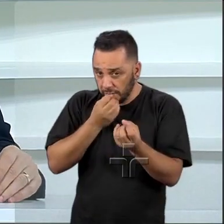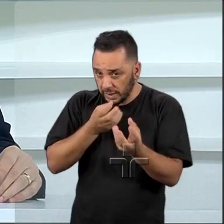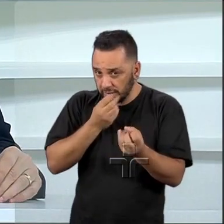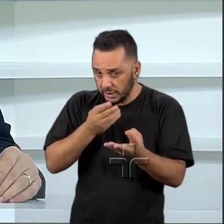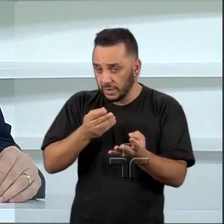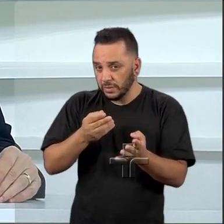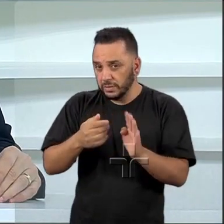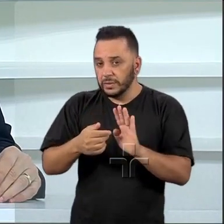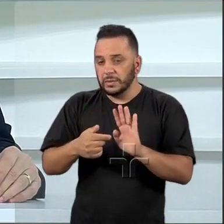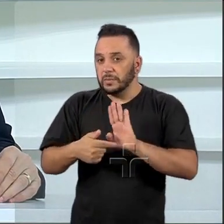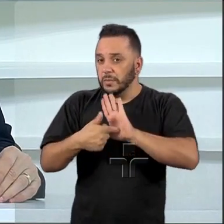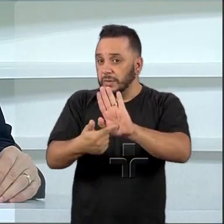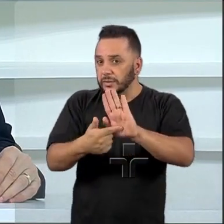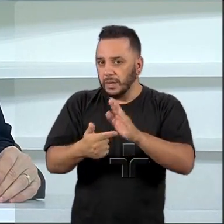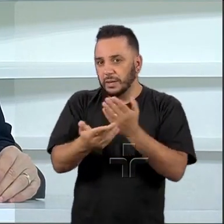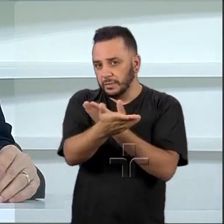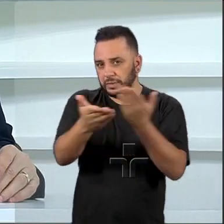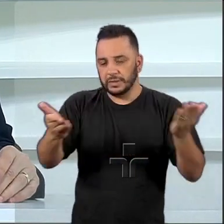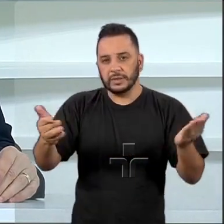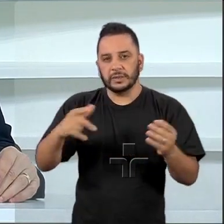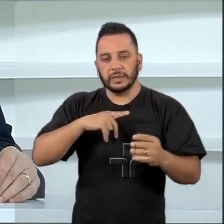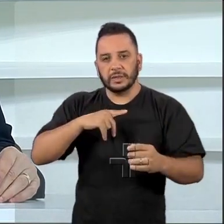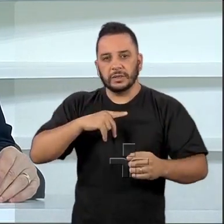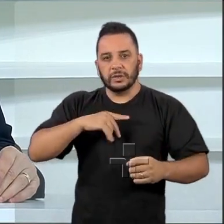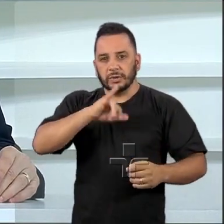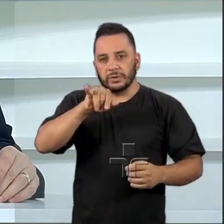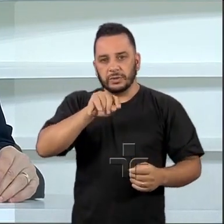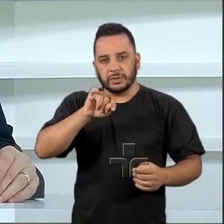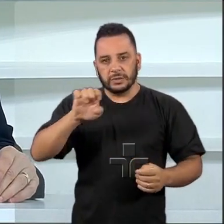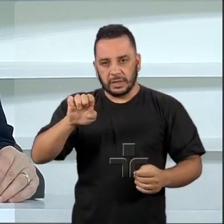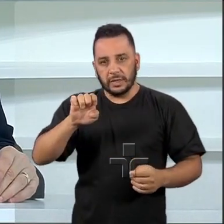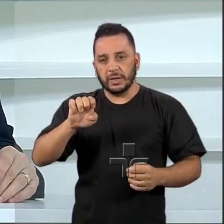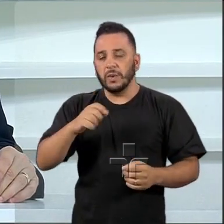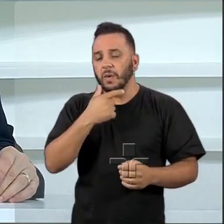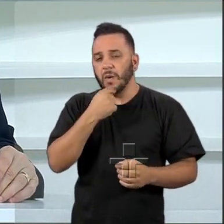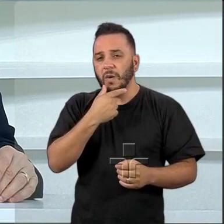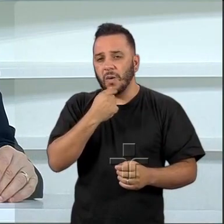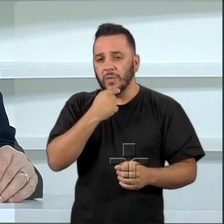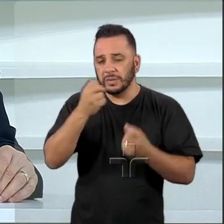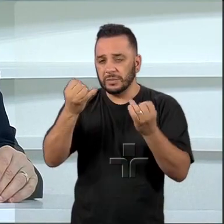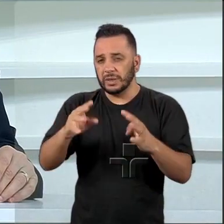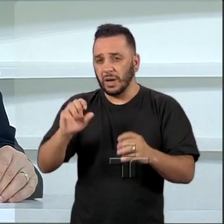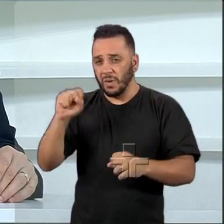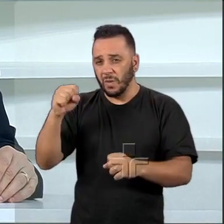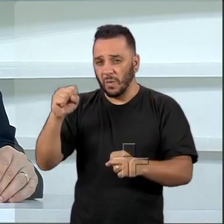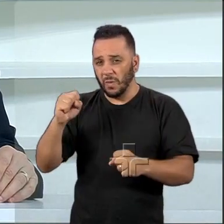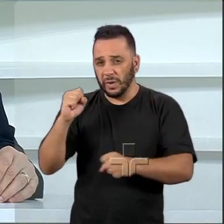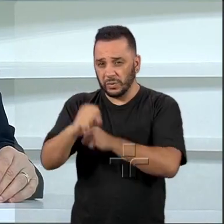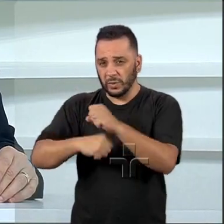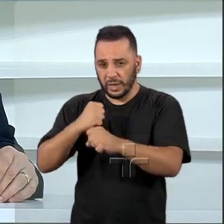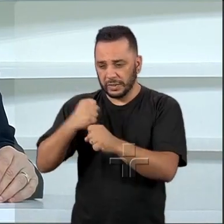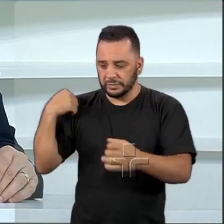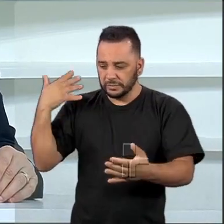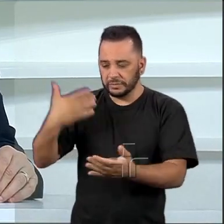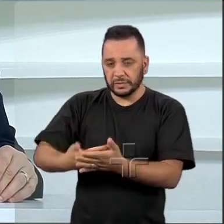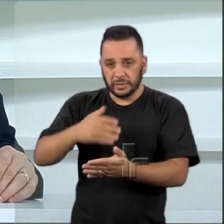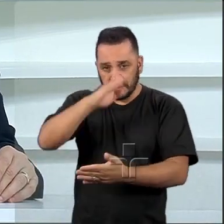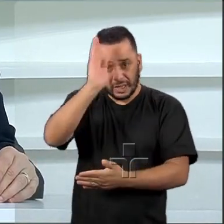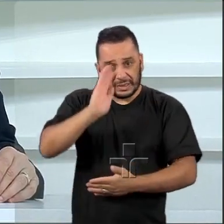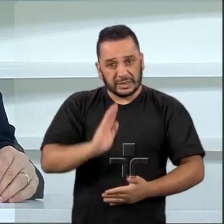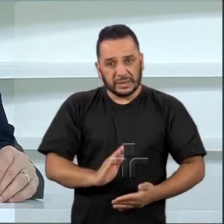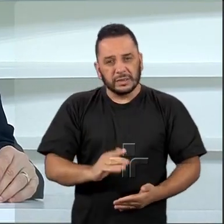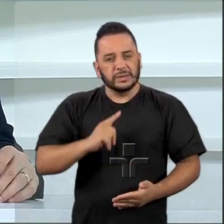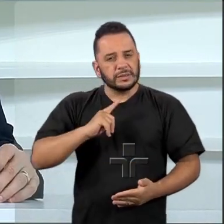hoje do Eustáquio, que é demógrafo, que os 8 anos do Brasil foram